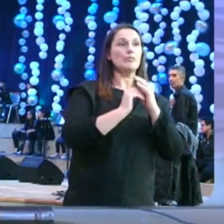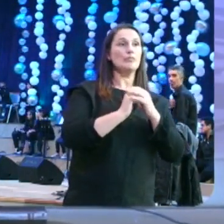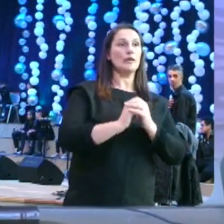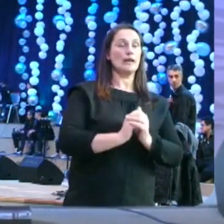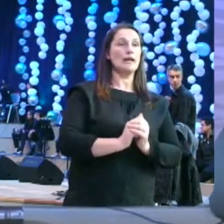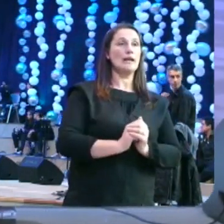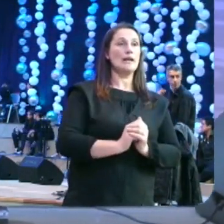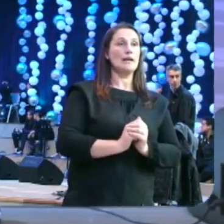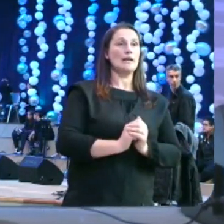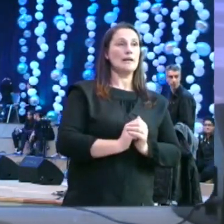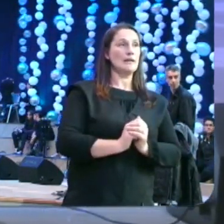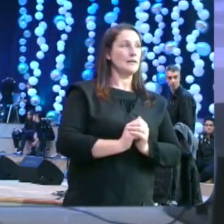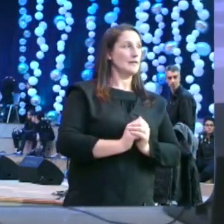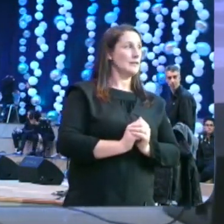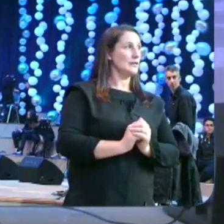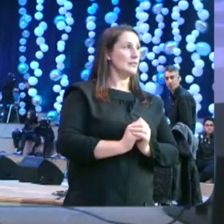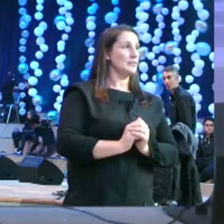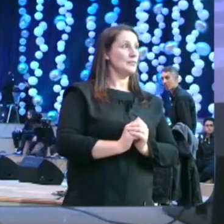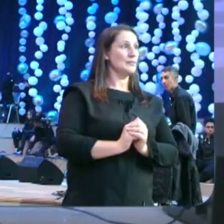tem a ver